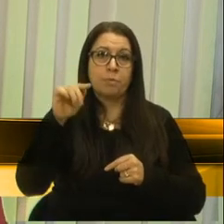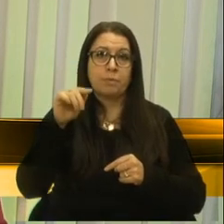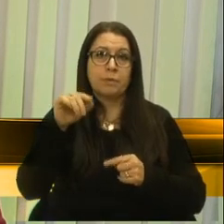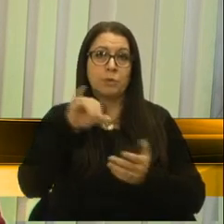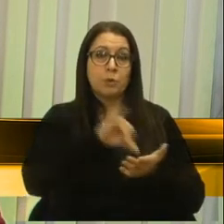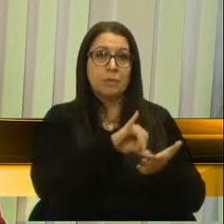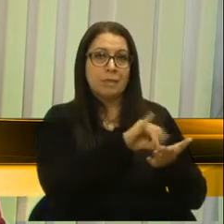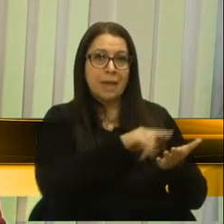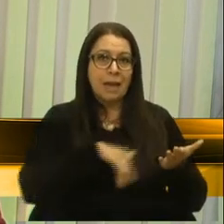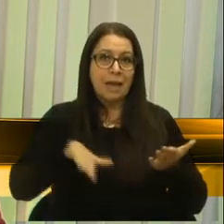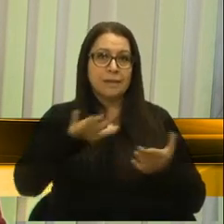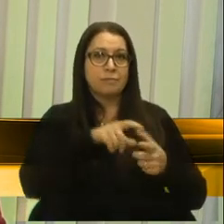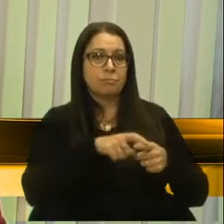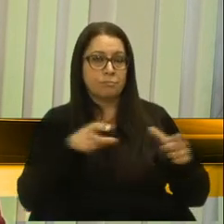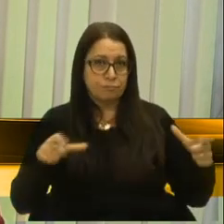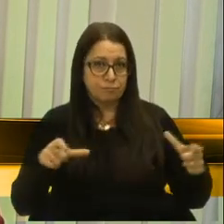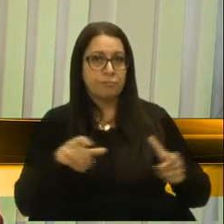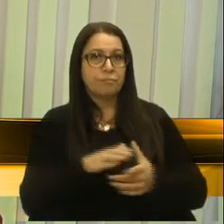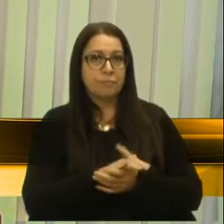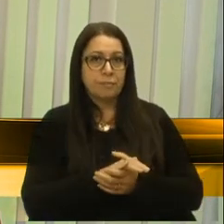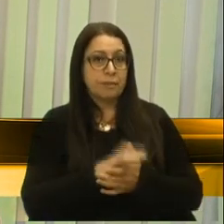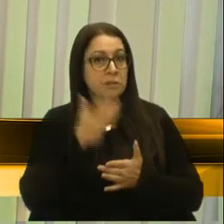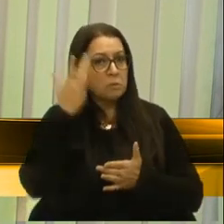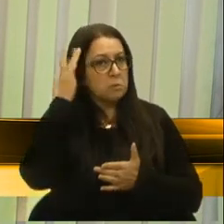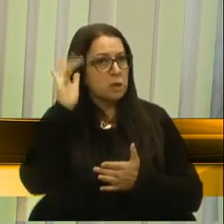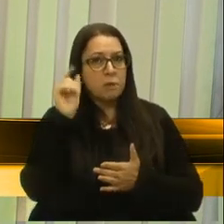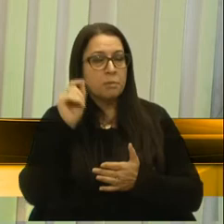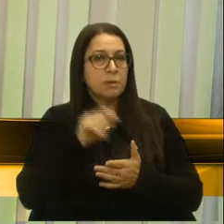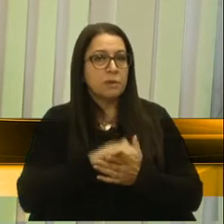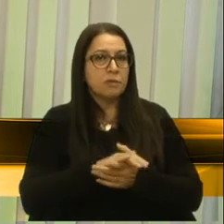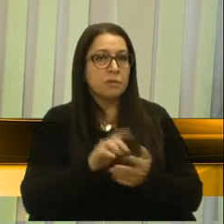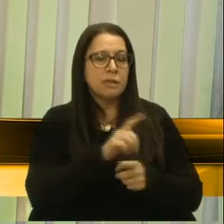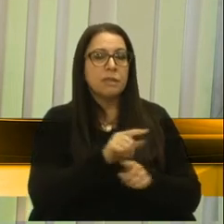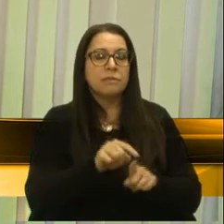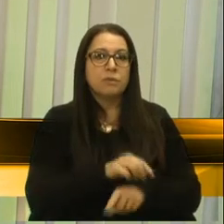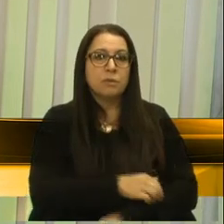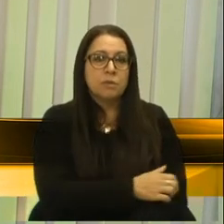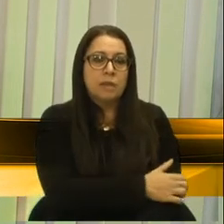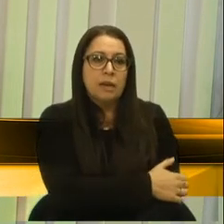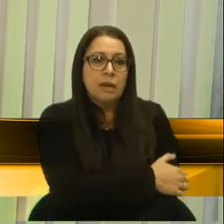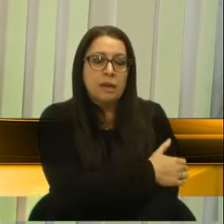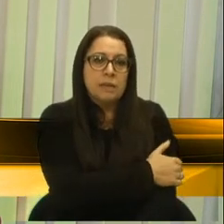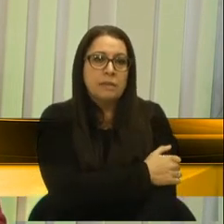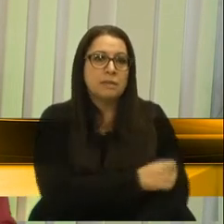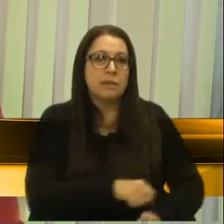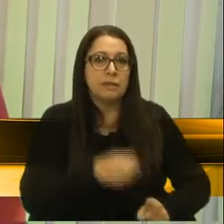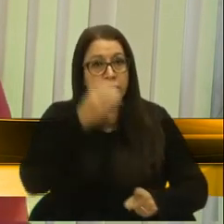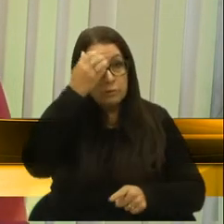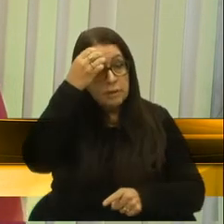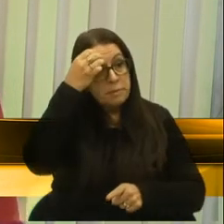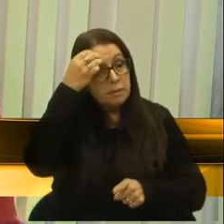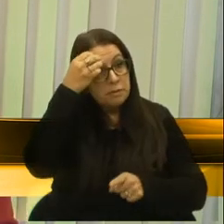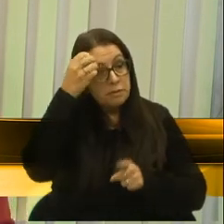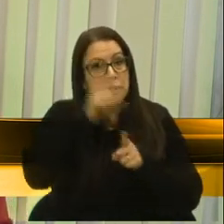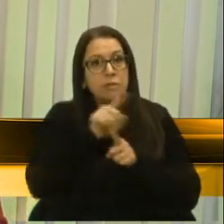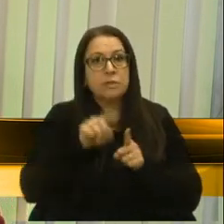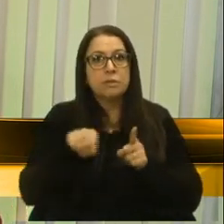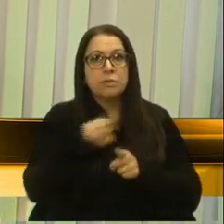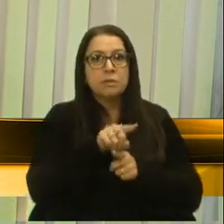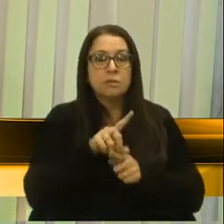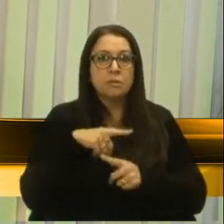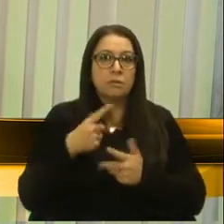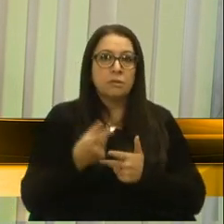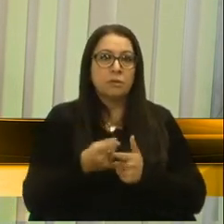central bastante grande. A gente não sabe o que isso significa. A gente tem olhado as regiões de Caxias, embora